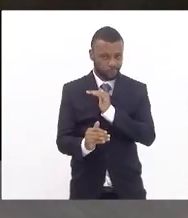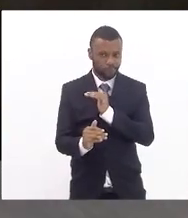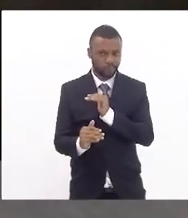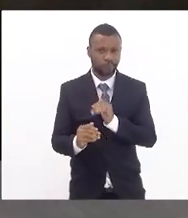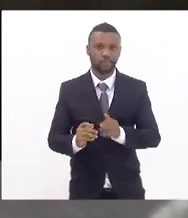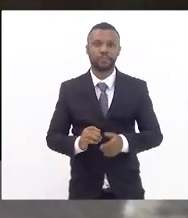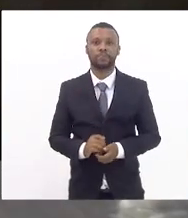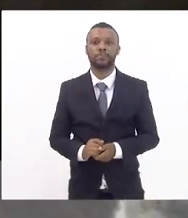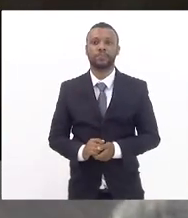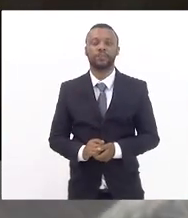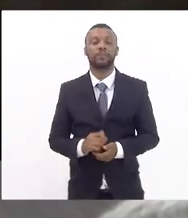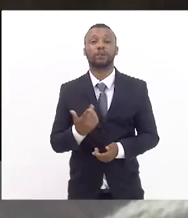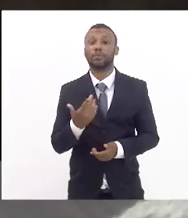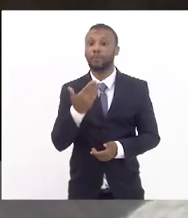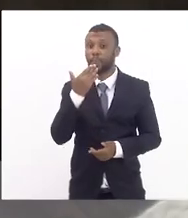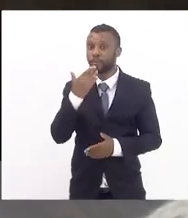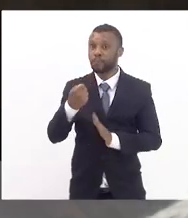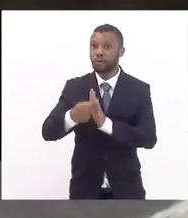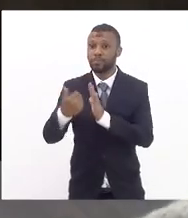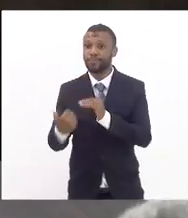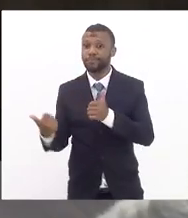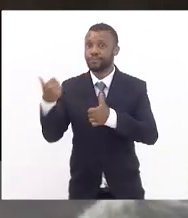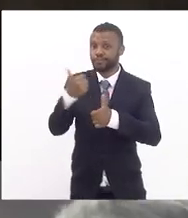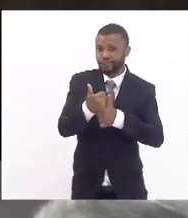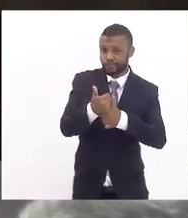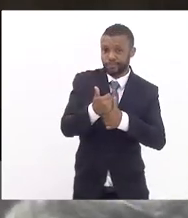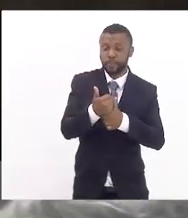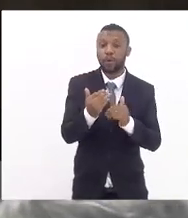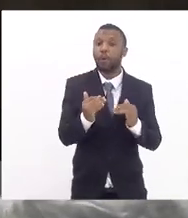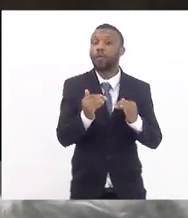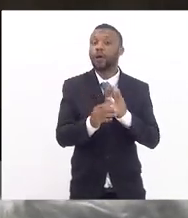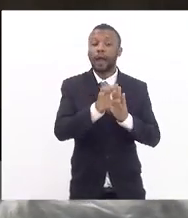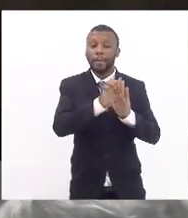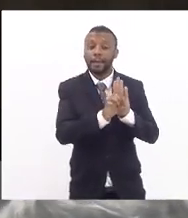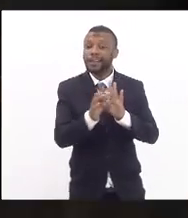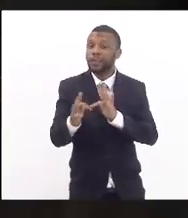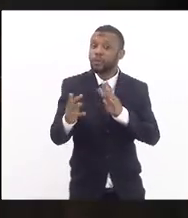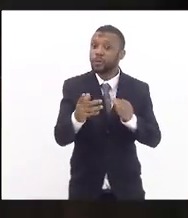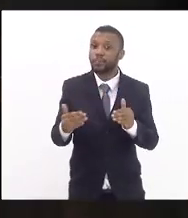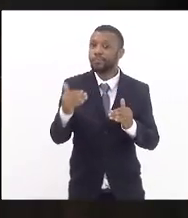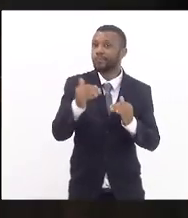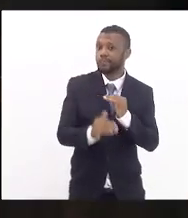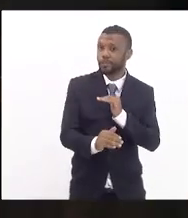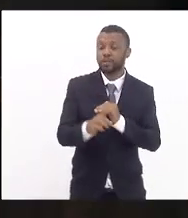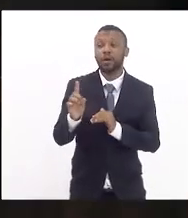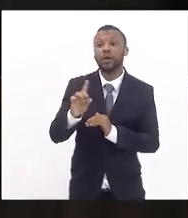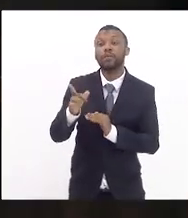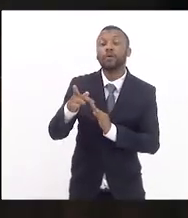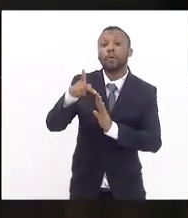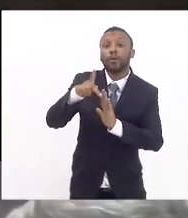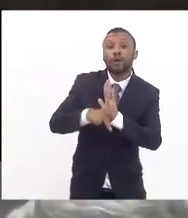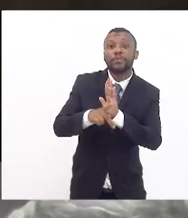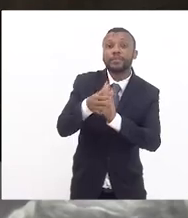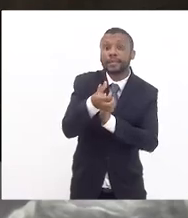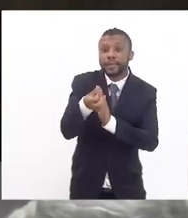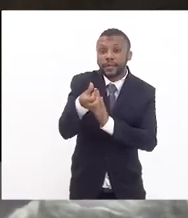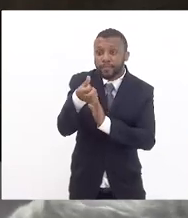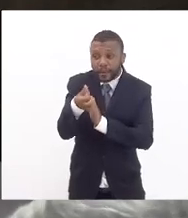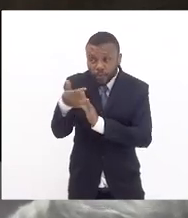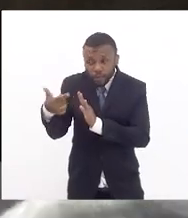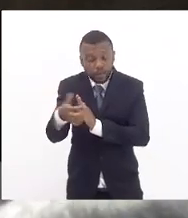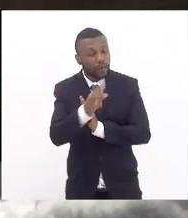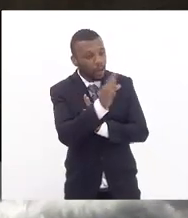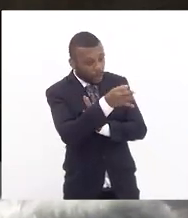E, então, já há um substitutivo anterior, então, contrário a todas as emendas, senhor presidente, se o senhor aparecer. Nós estamos tratando o projeto 1662. É, 1662,